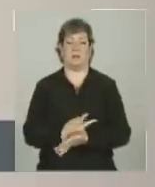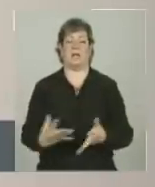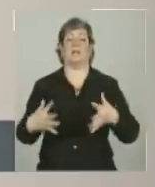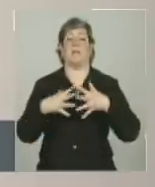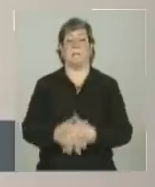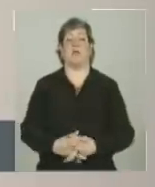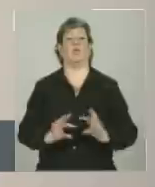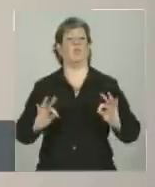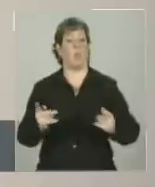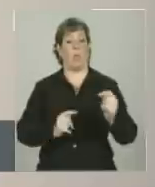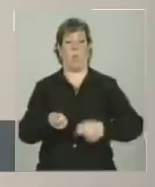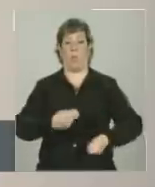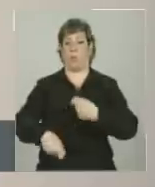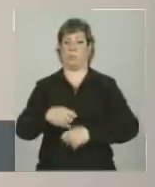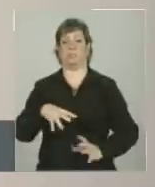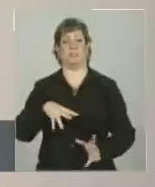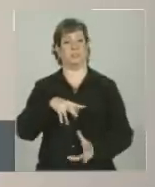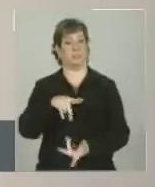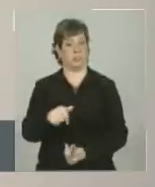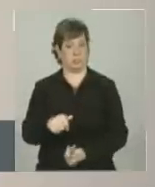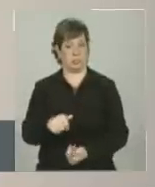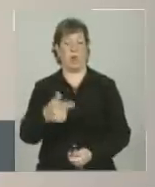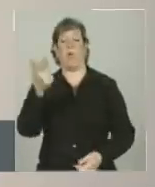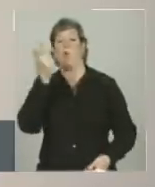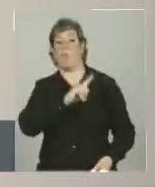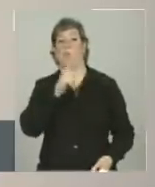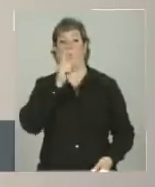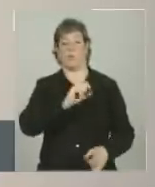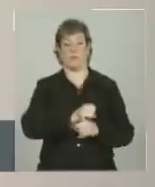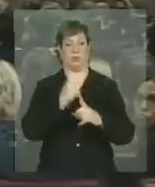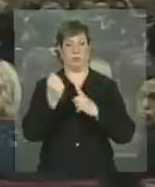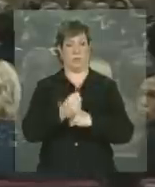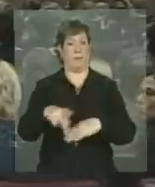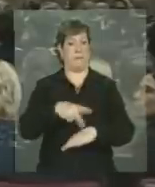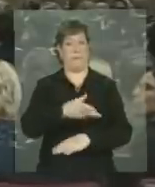economia mundial e para as conquistas sociais dos países.